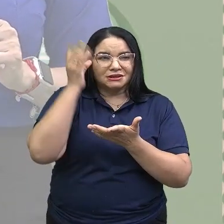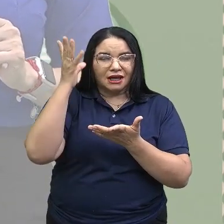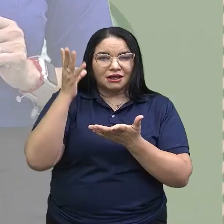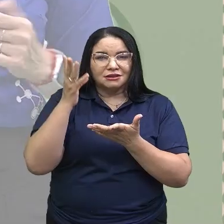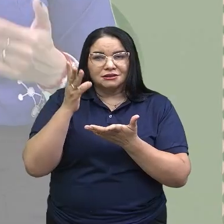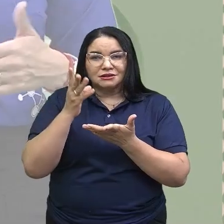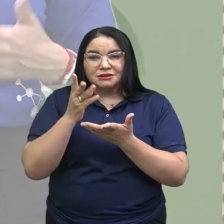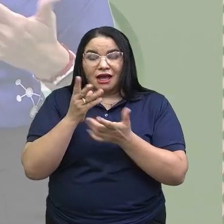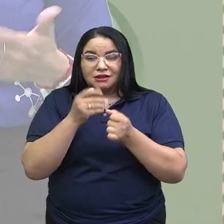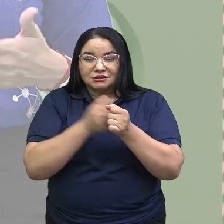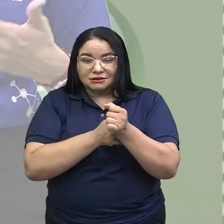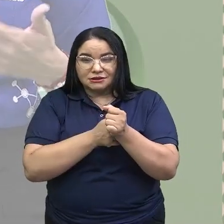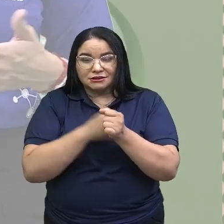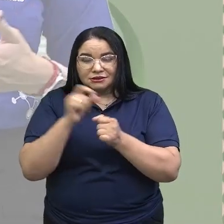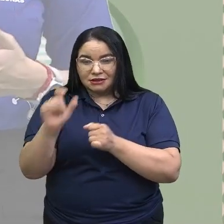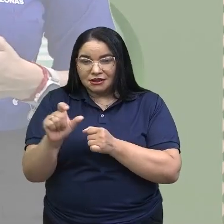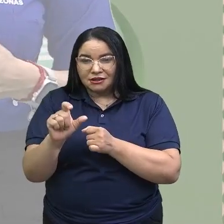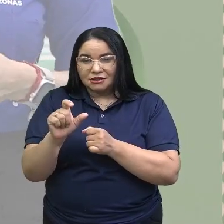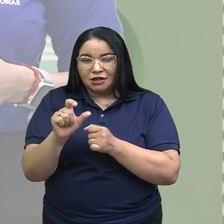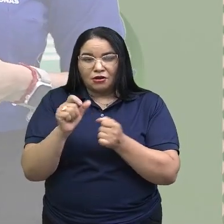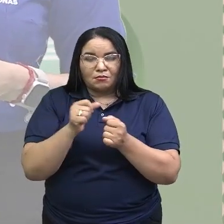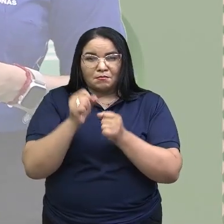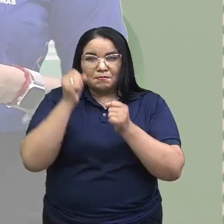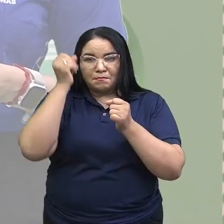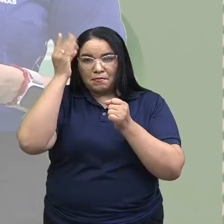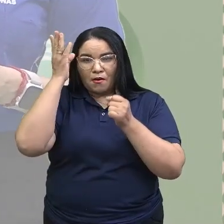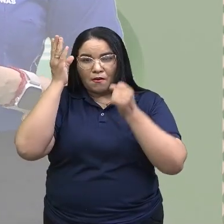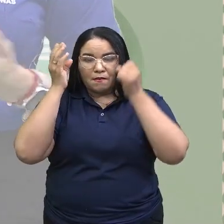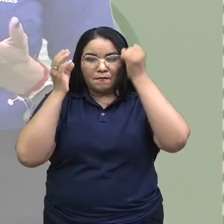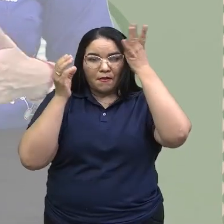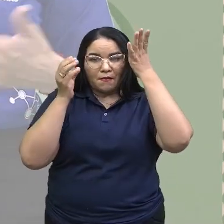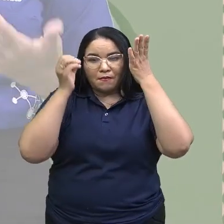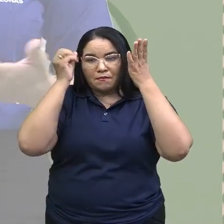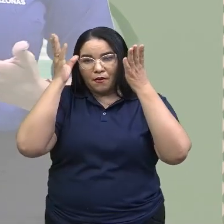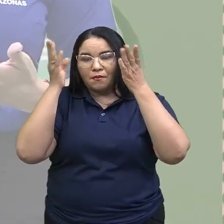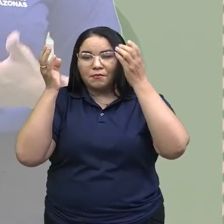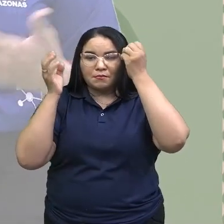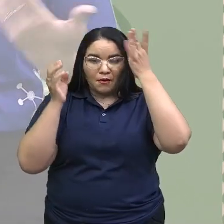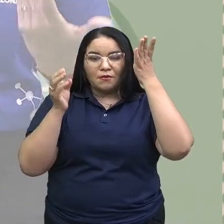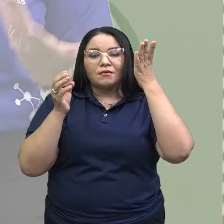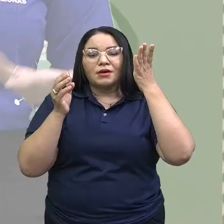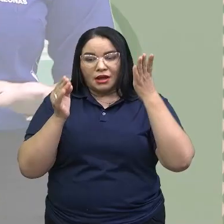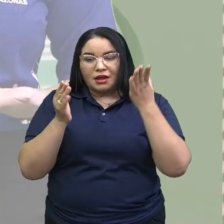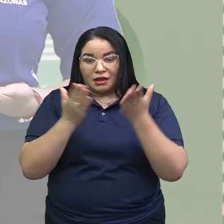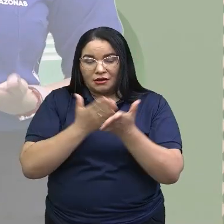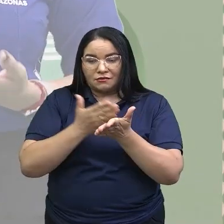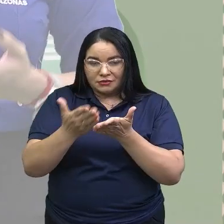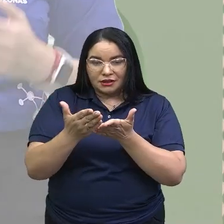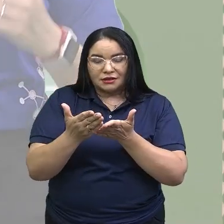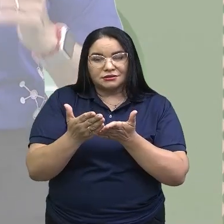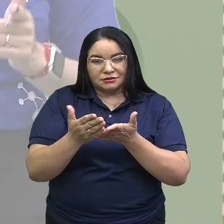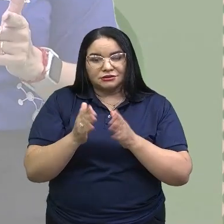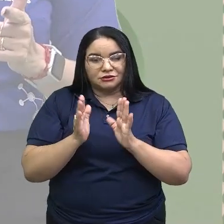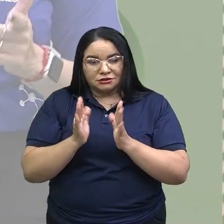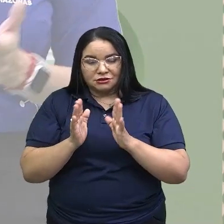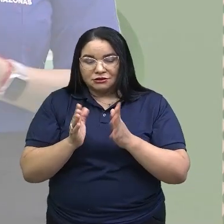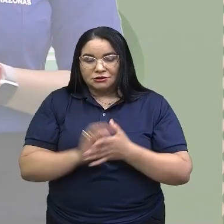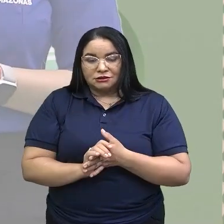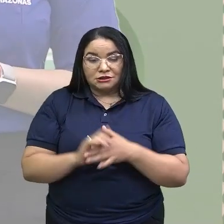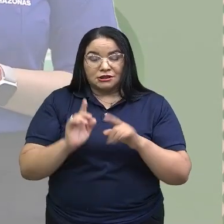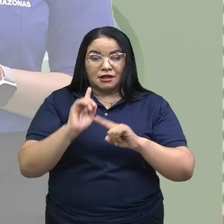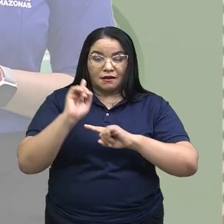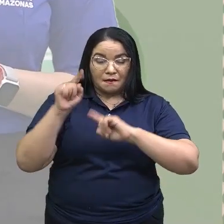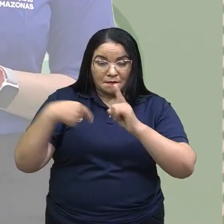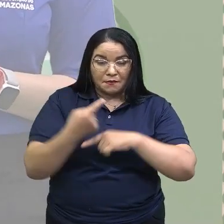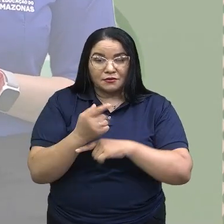do cartão, né? São coisas ali do dia a dia que já inicia como sintomas na fase inicial. Depois, a gente